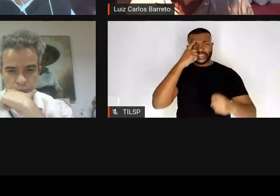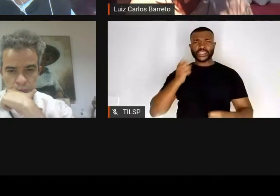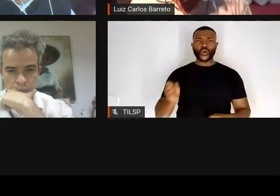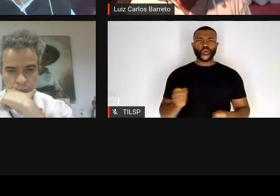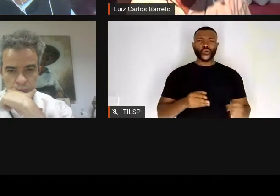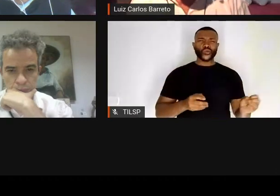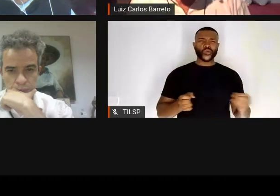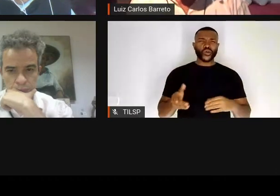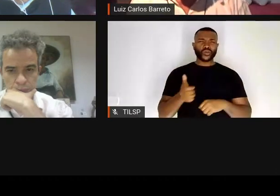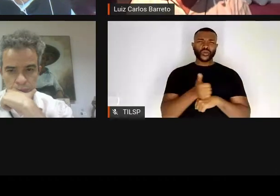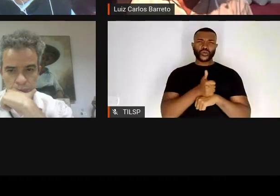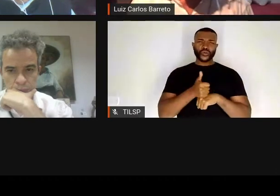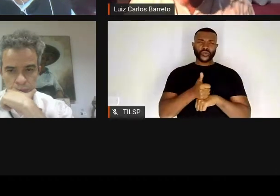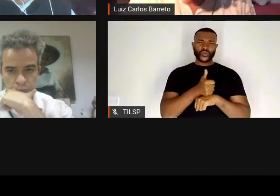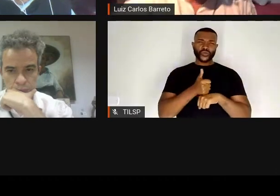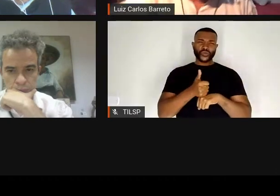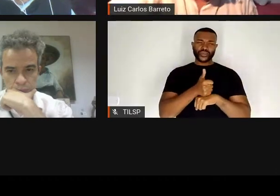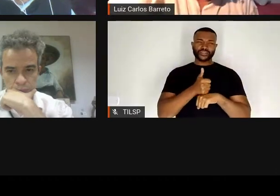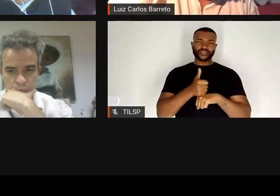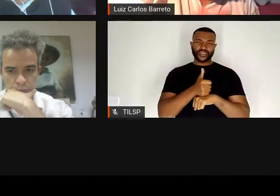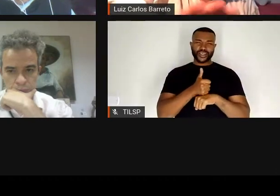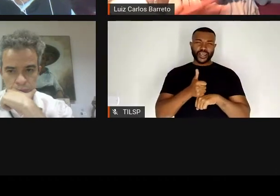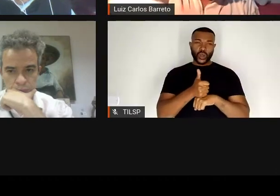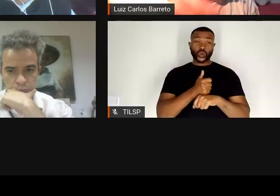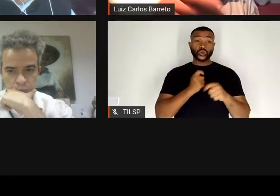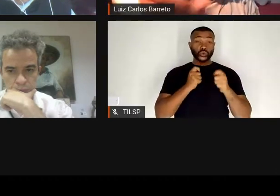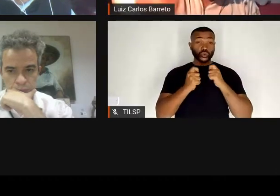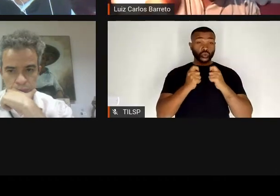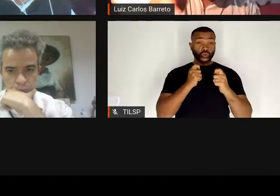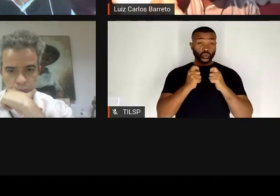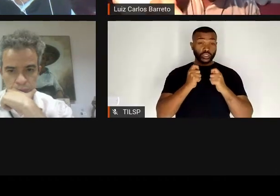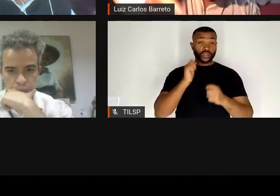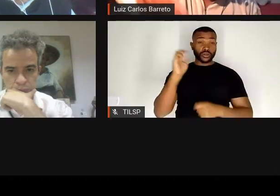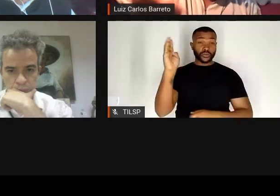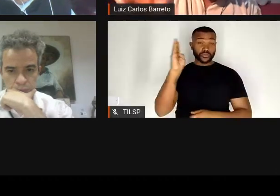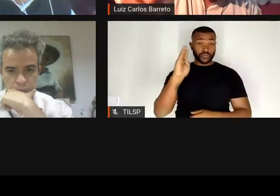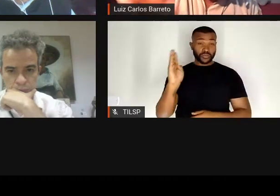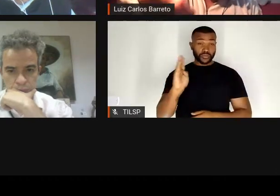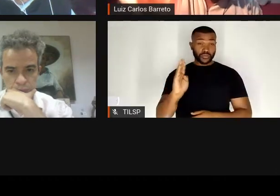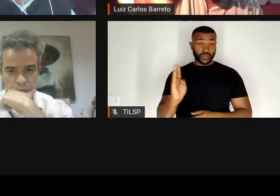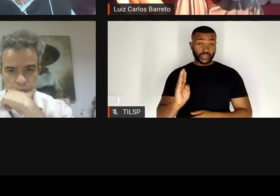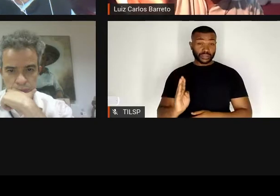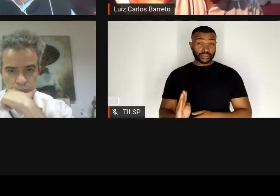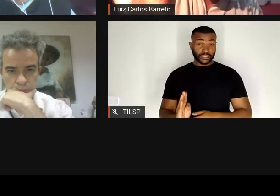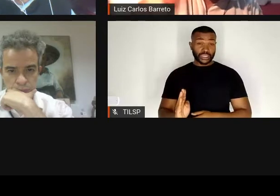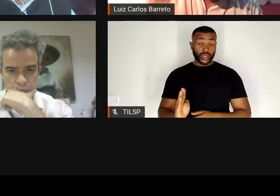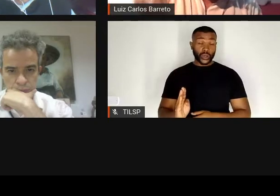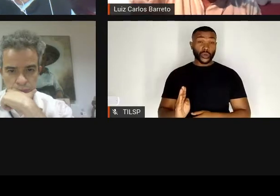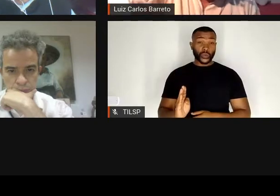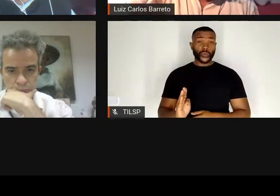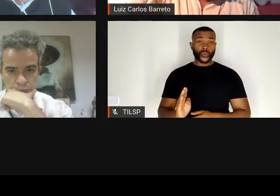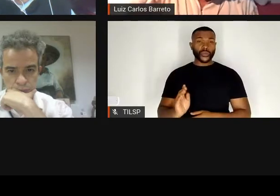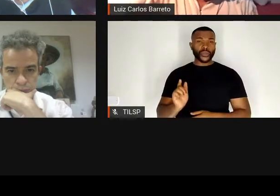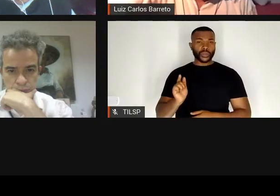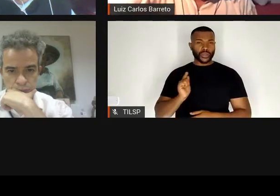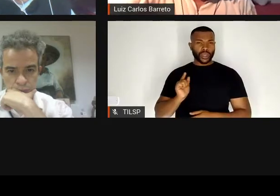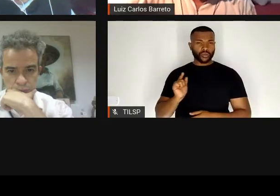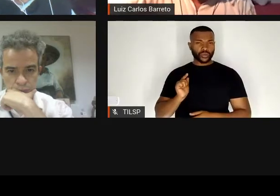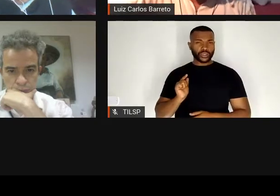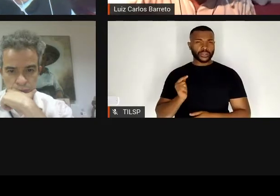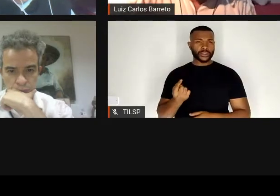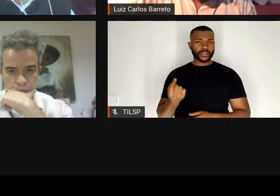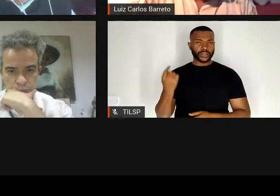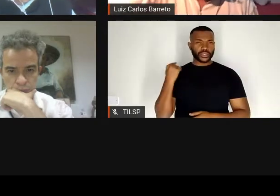profissão. O Jornal do Brasil, depois da fase do Odilo